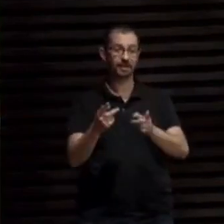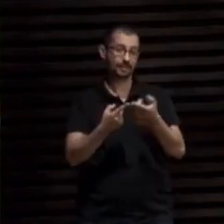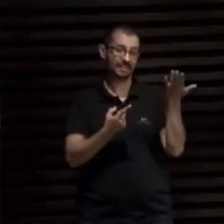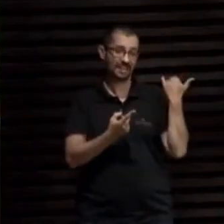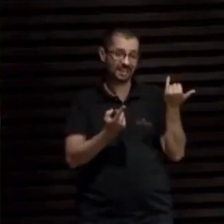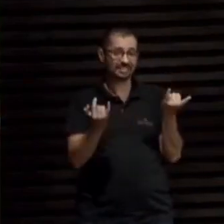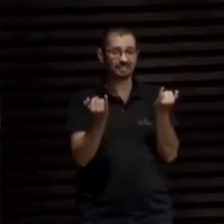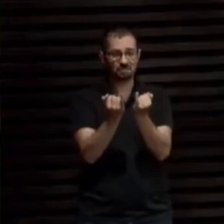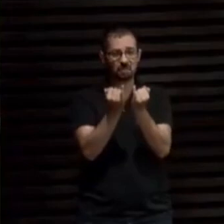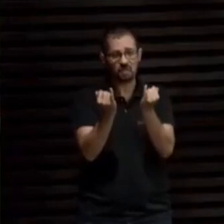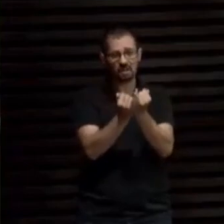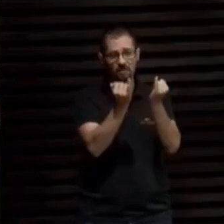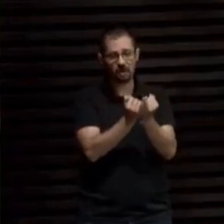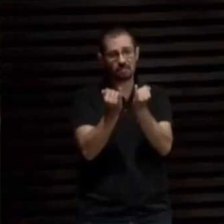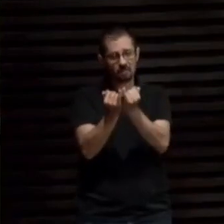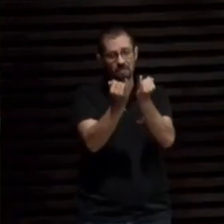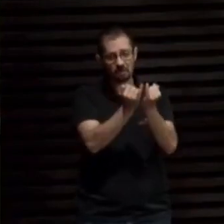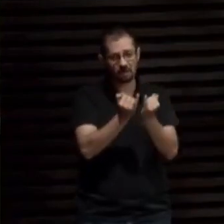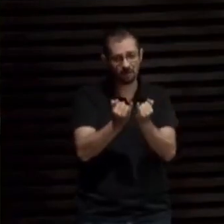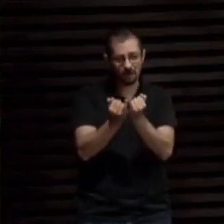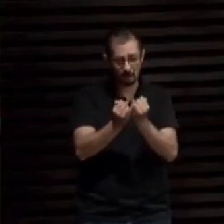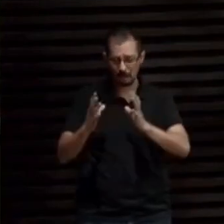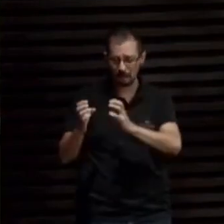a futrica vai embora.